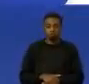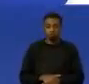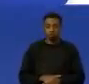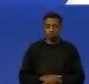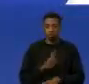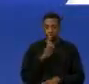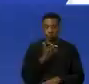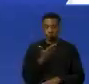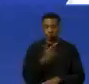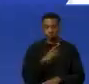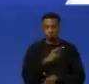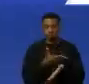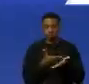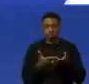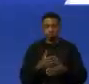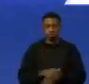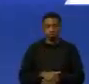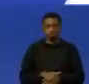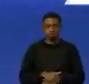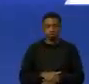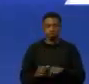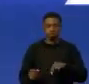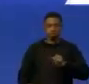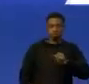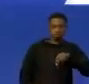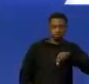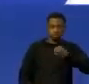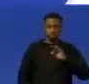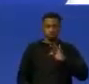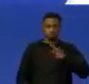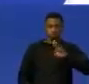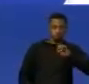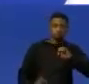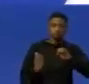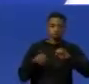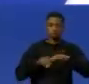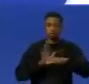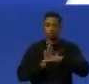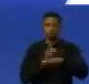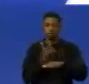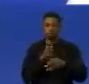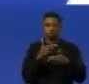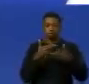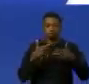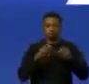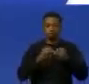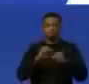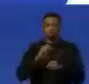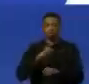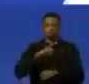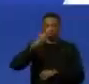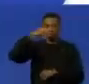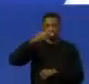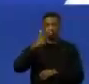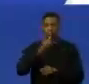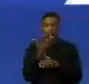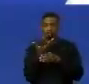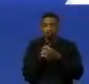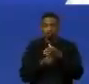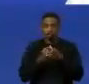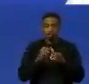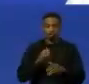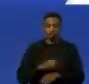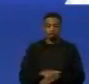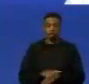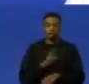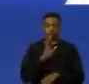deu a resposta no enunciado. Ele falou que o nanotubo ajuda aí a absorver comprimentos de onda da luz aqui. Então, nesse caso, a gente